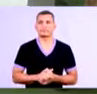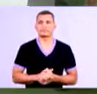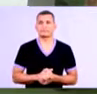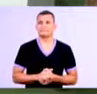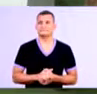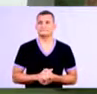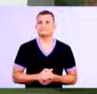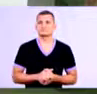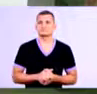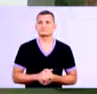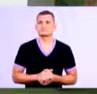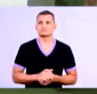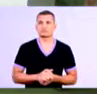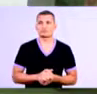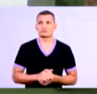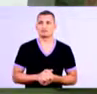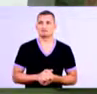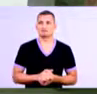Vamos adiante.